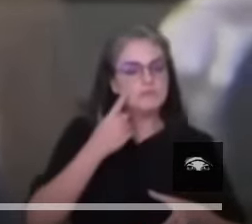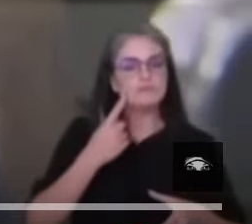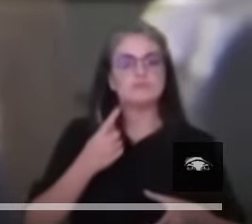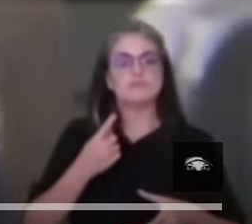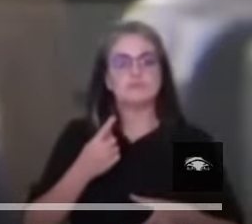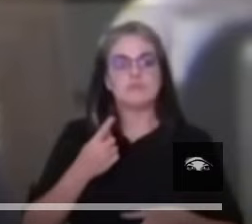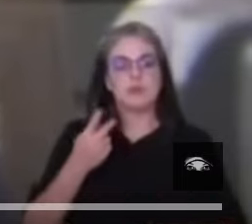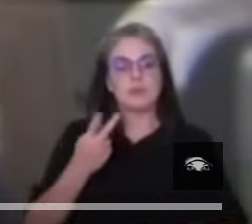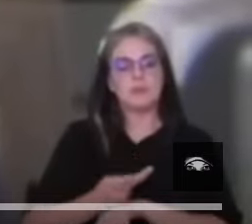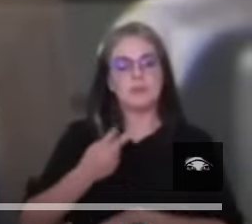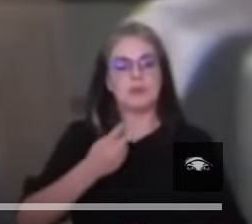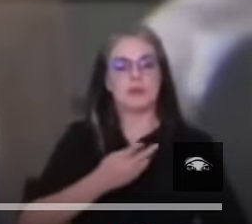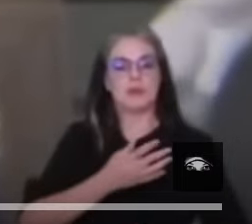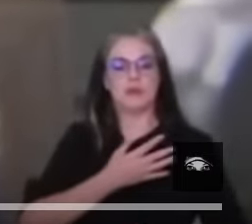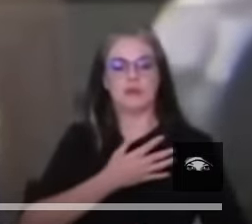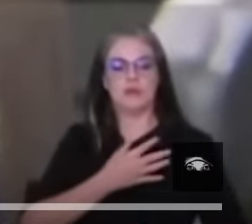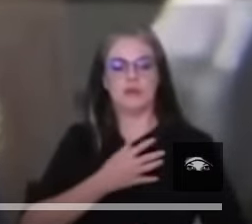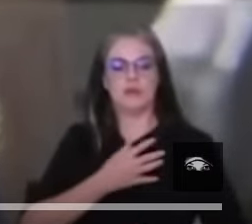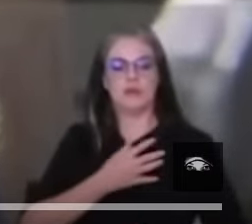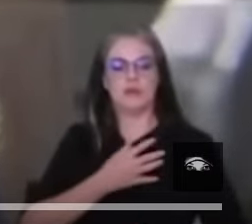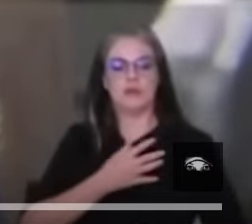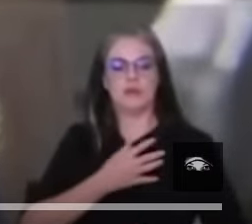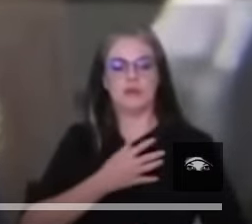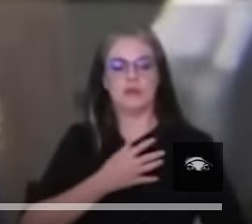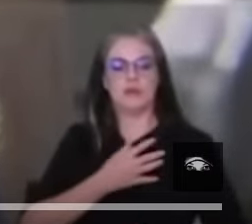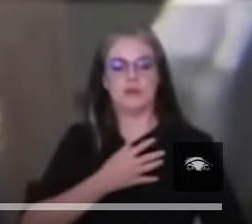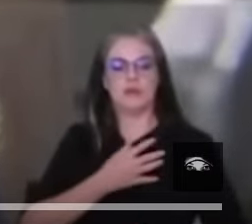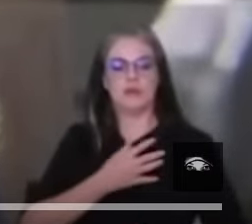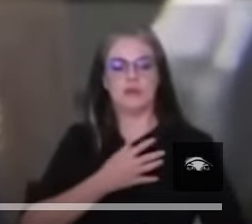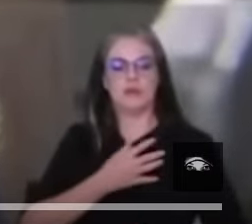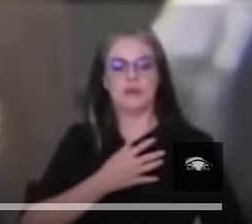de Sangue aos 44 policiais militares feridos.